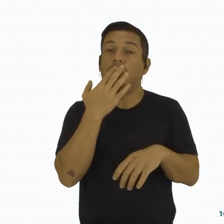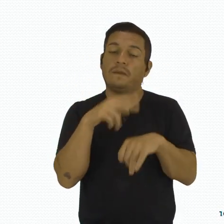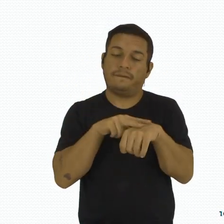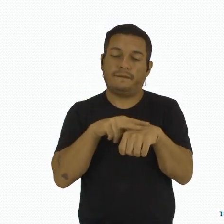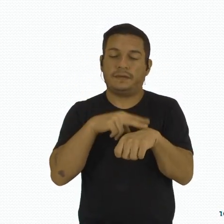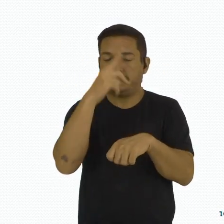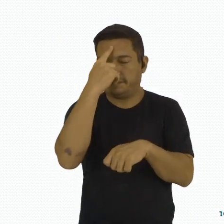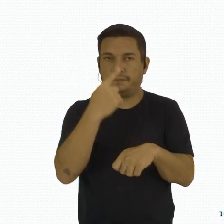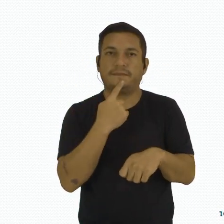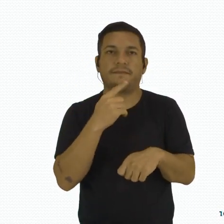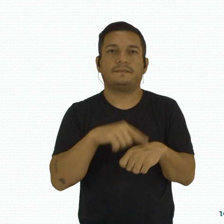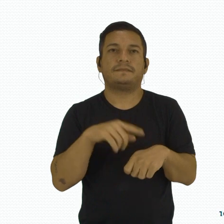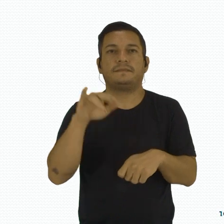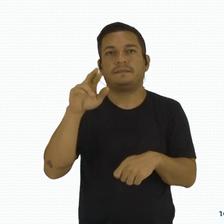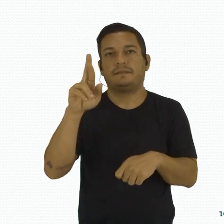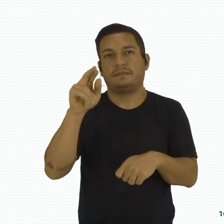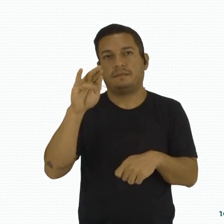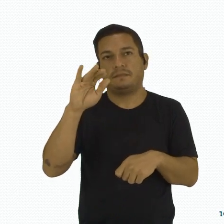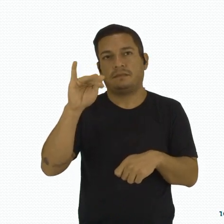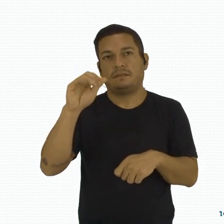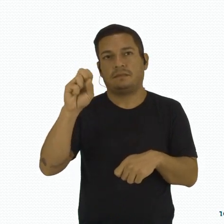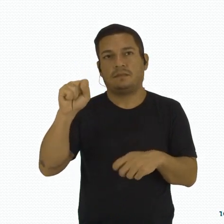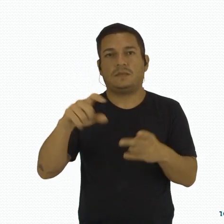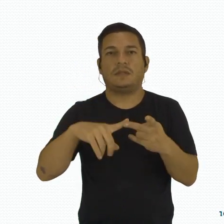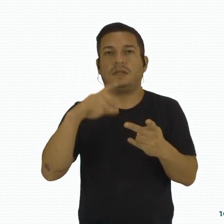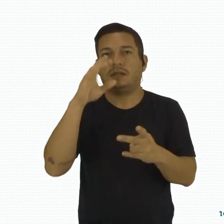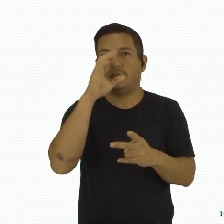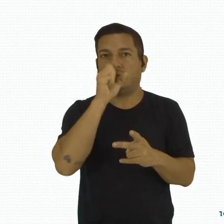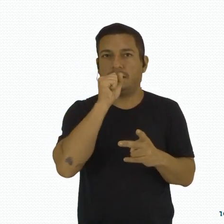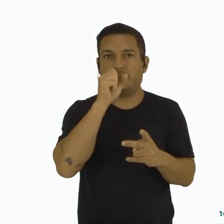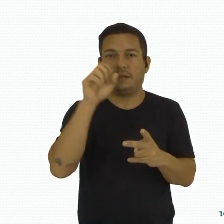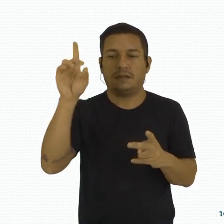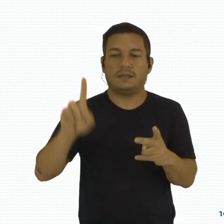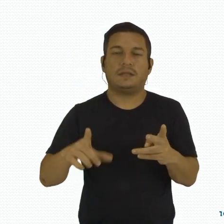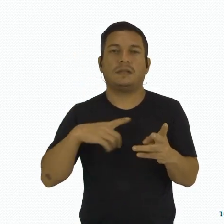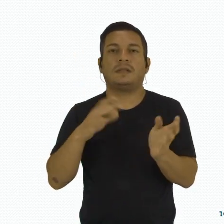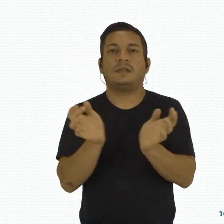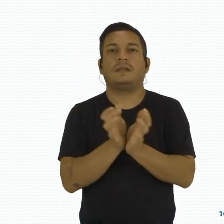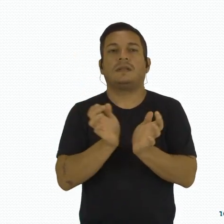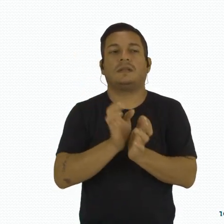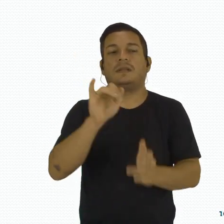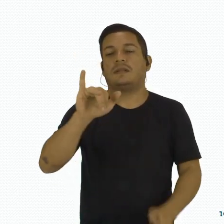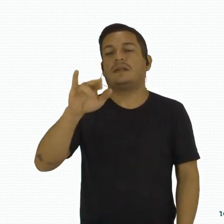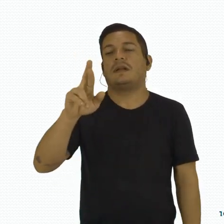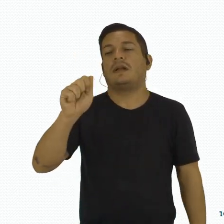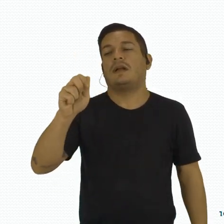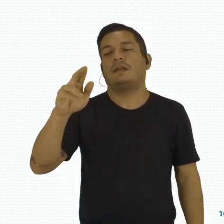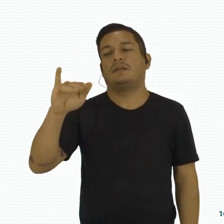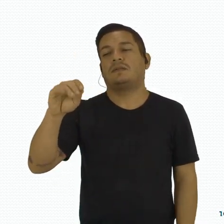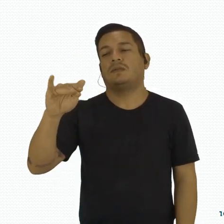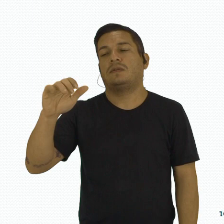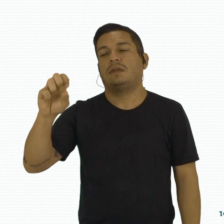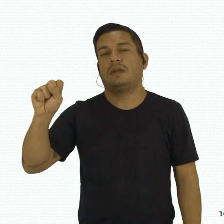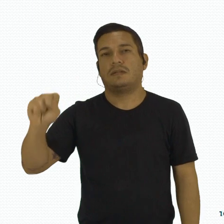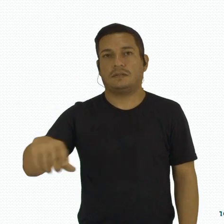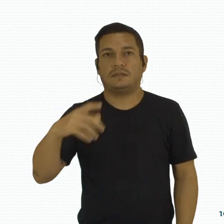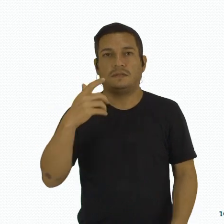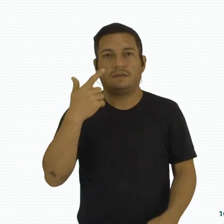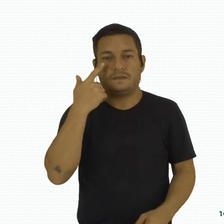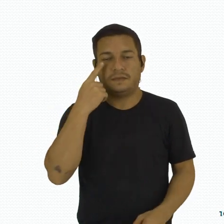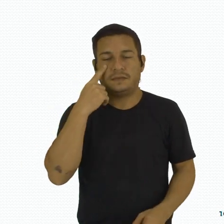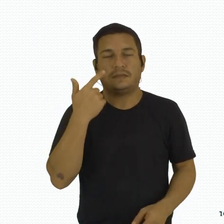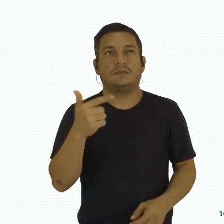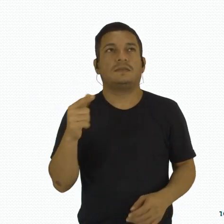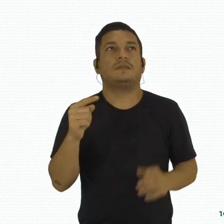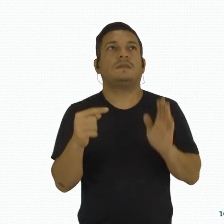os racionais. Na parte laranjada, à direita, nós temos o conjunto dos irracionais. Repare que não tem como um